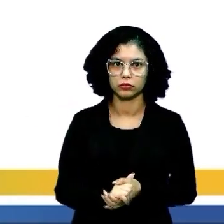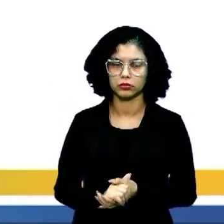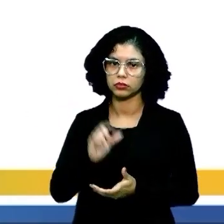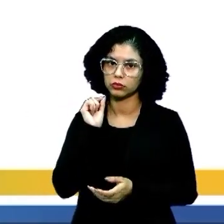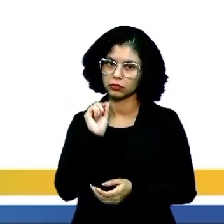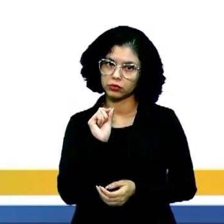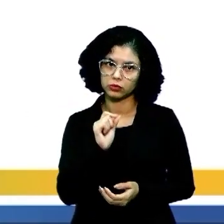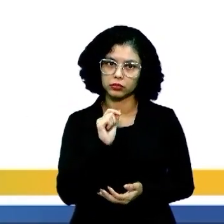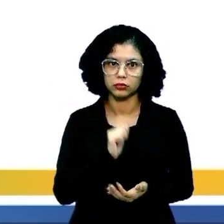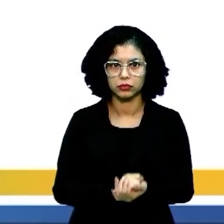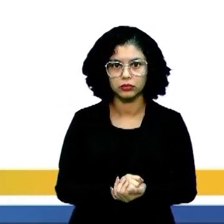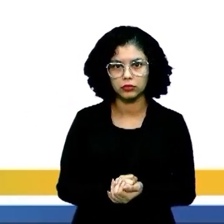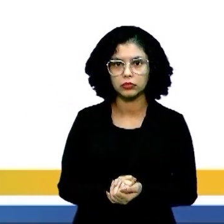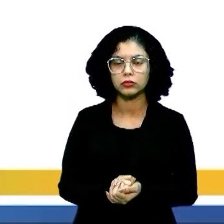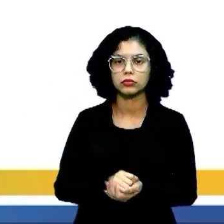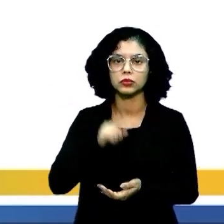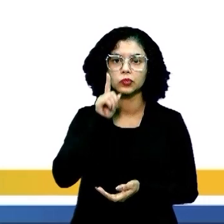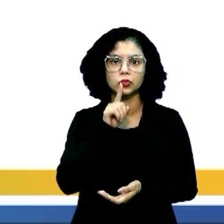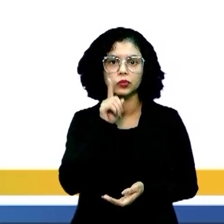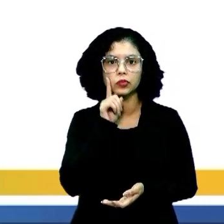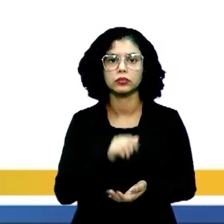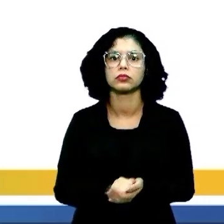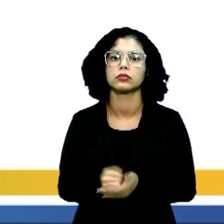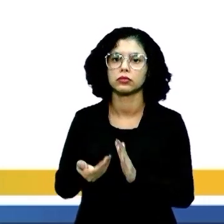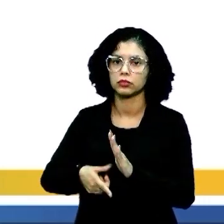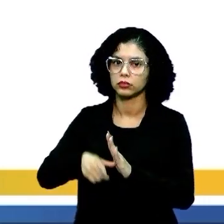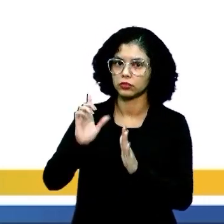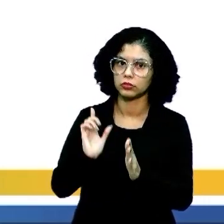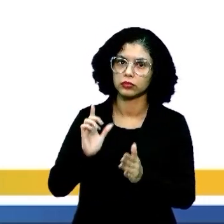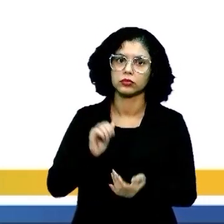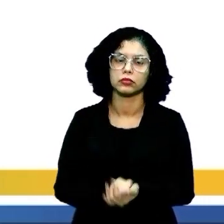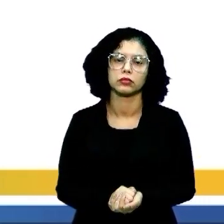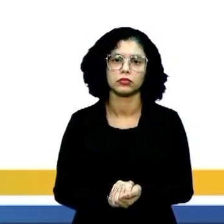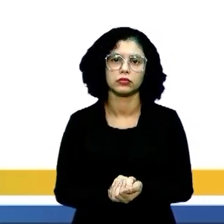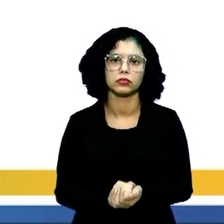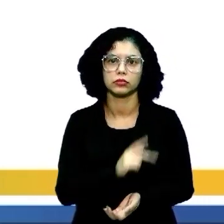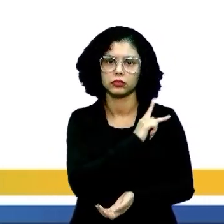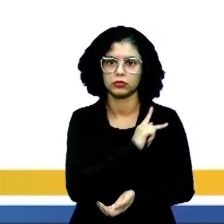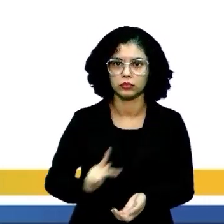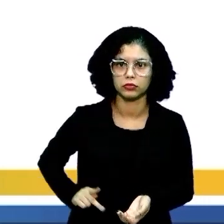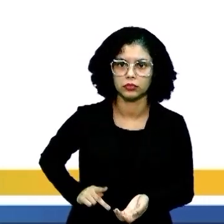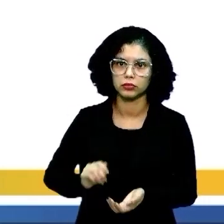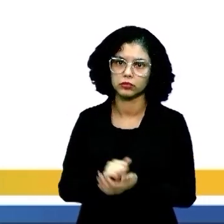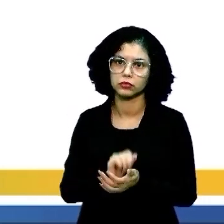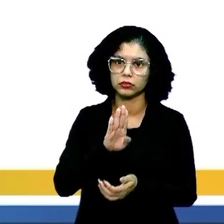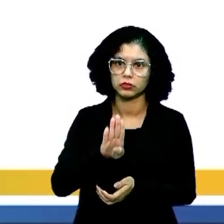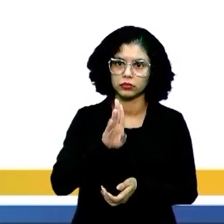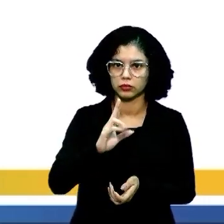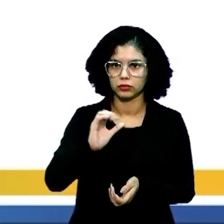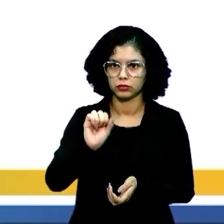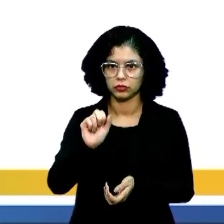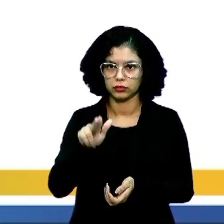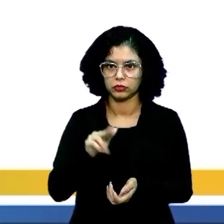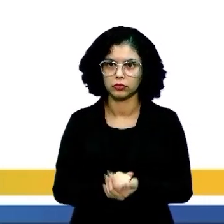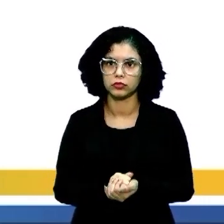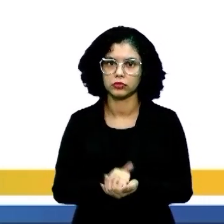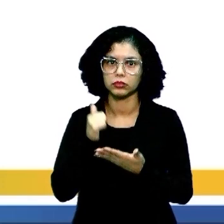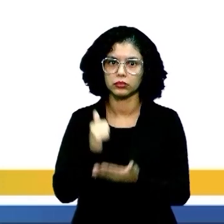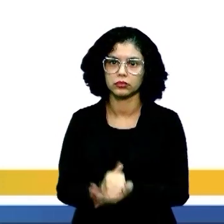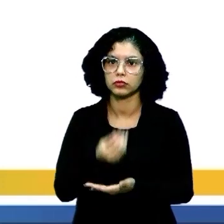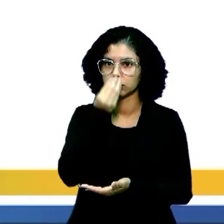de que os Estados Unidos, na época do então presidente George W. Bush, eles